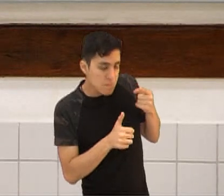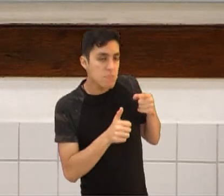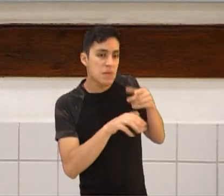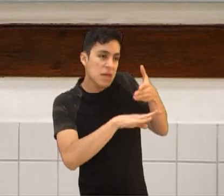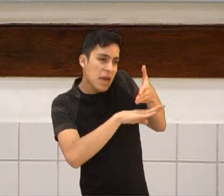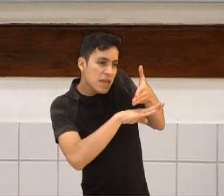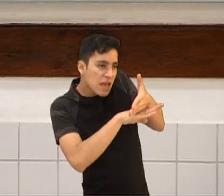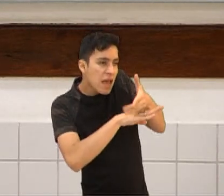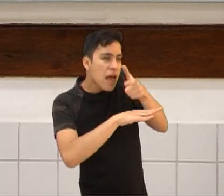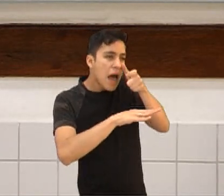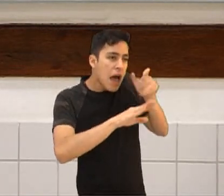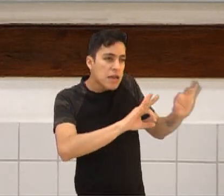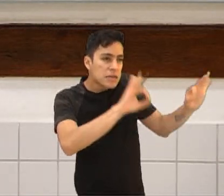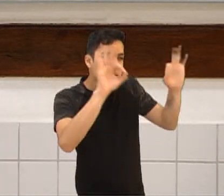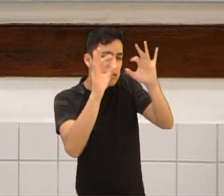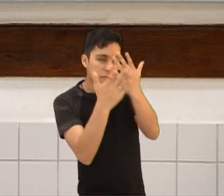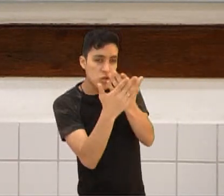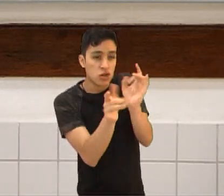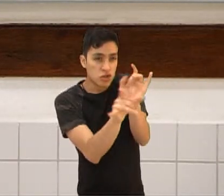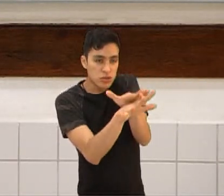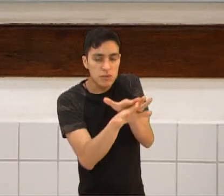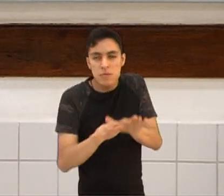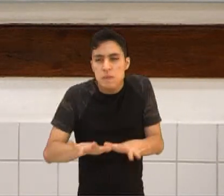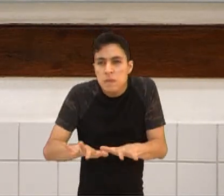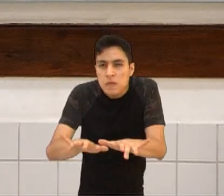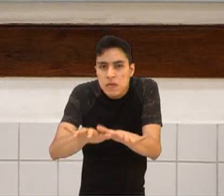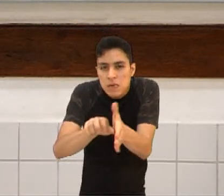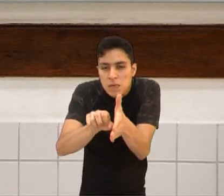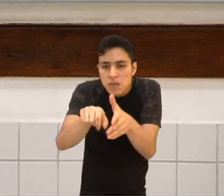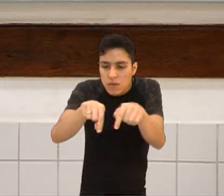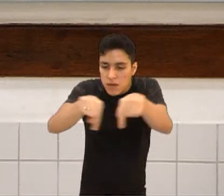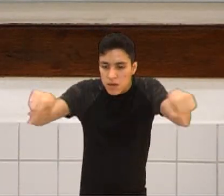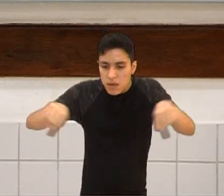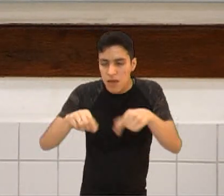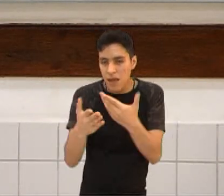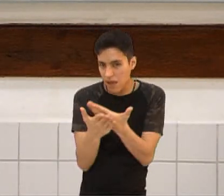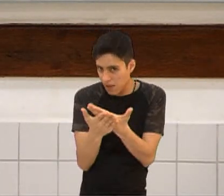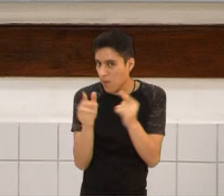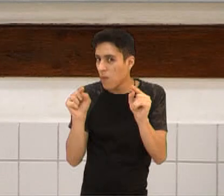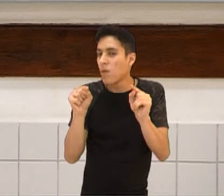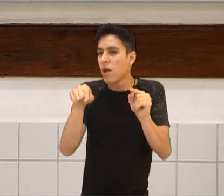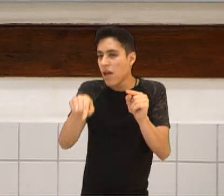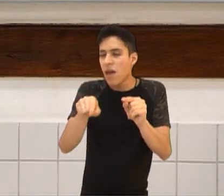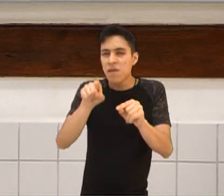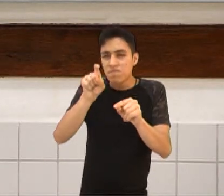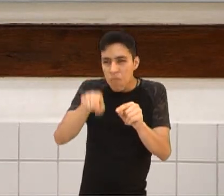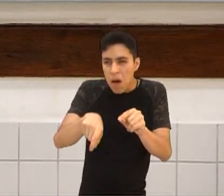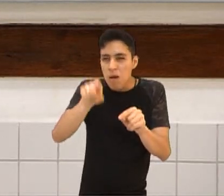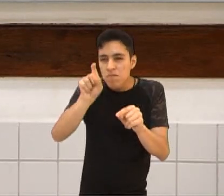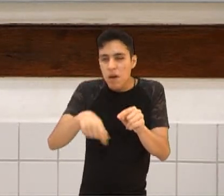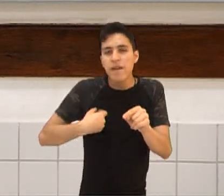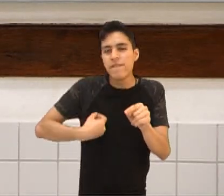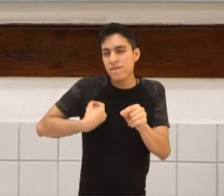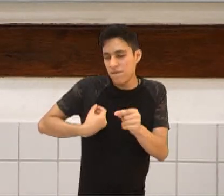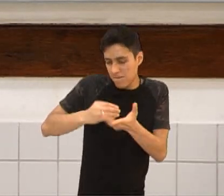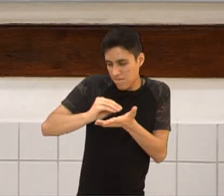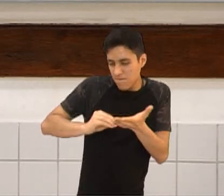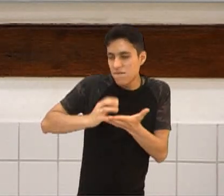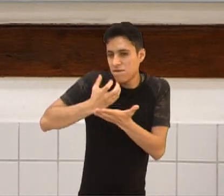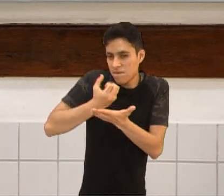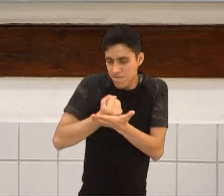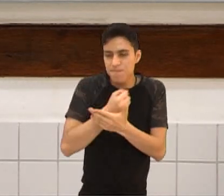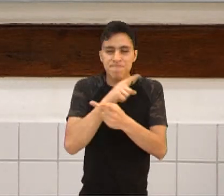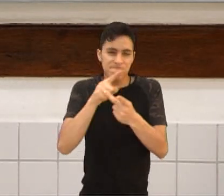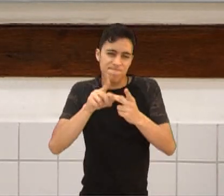Paraná, pois acesse o Google Classroom, realize as atividades, testando seus conhecimentos e marcando a sua presença. Terceiro, não